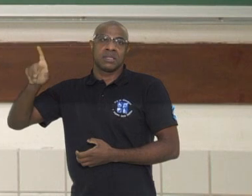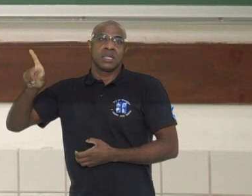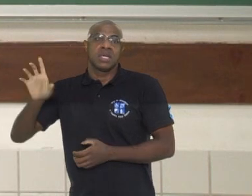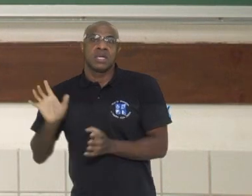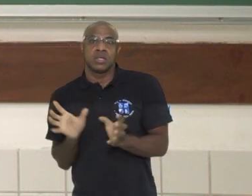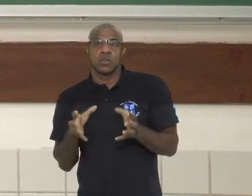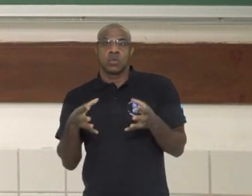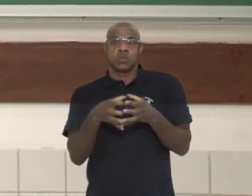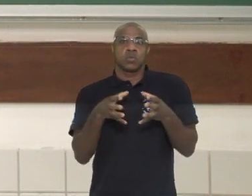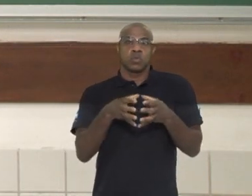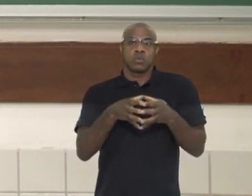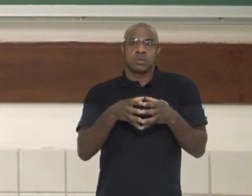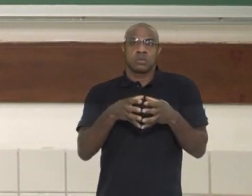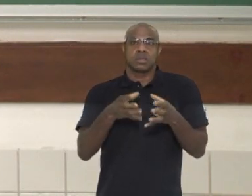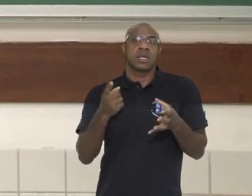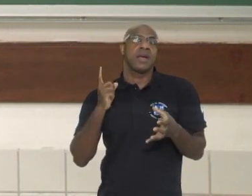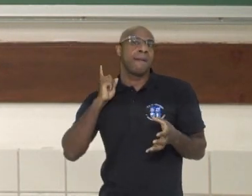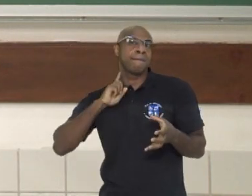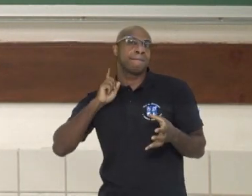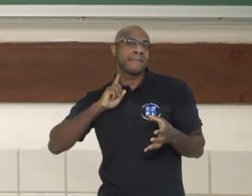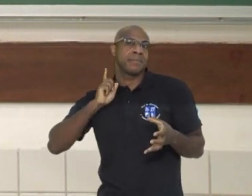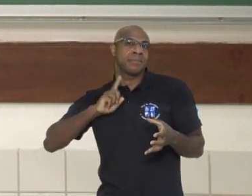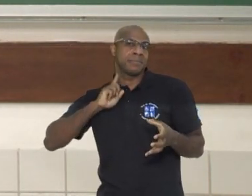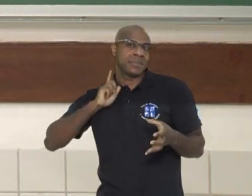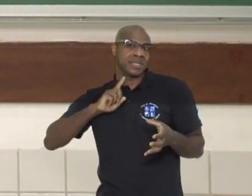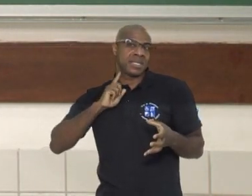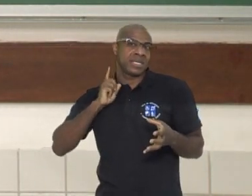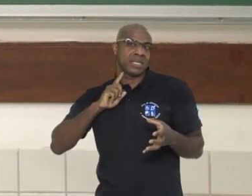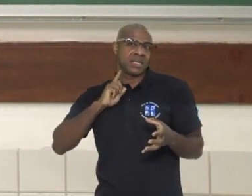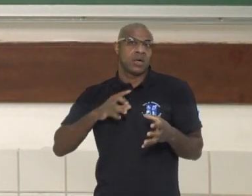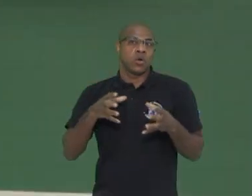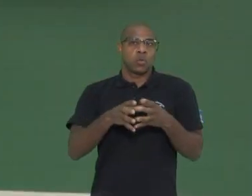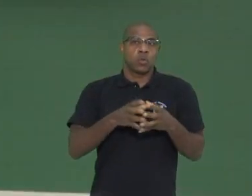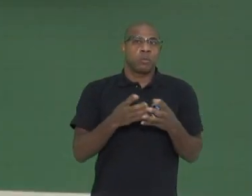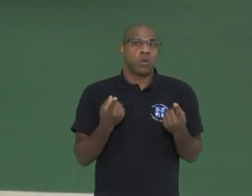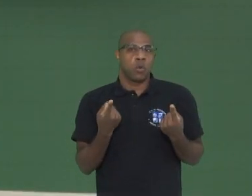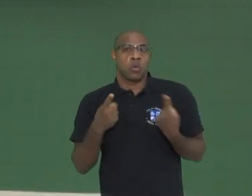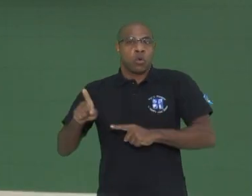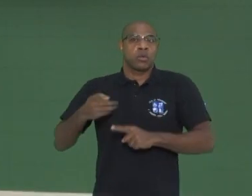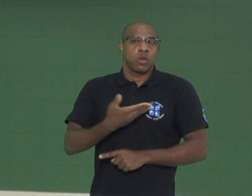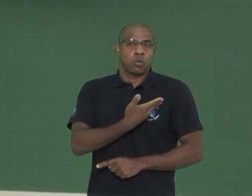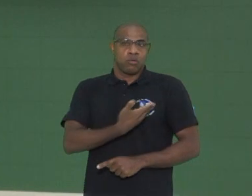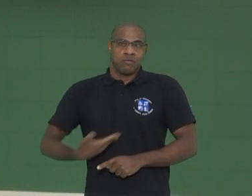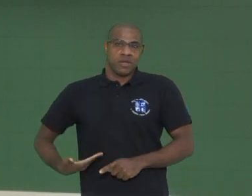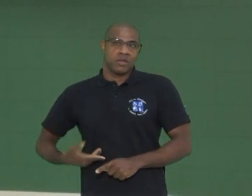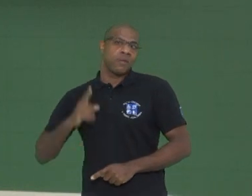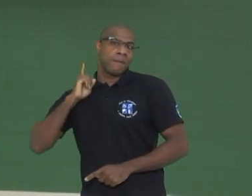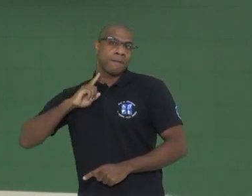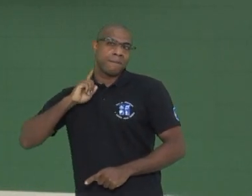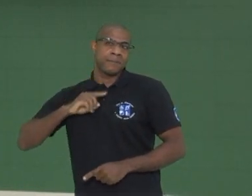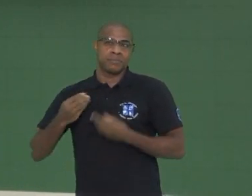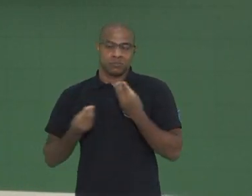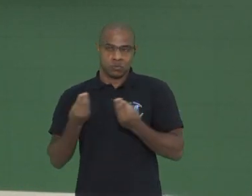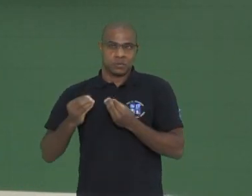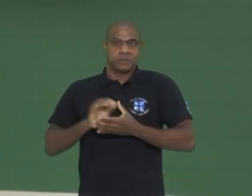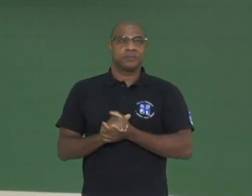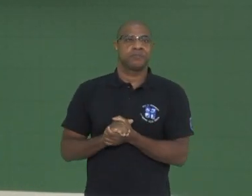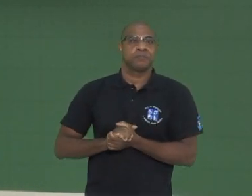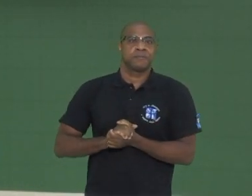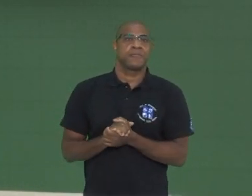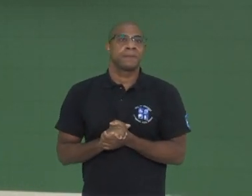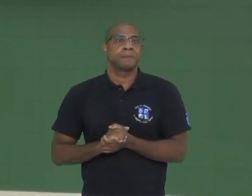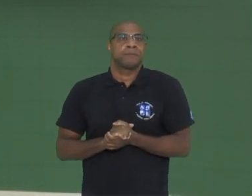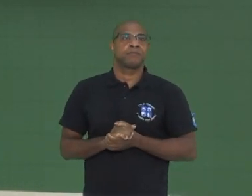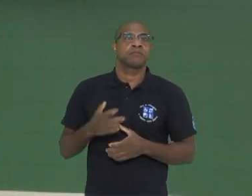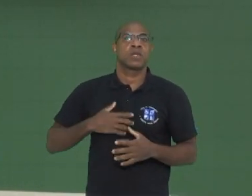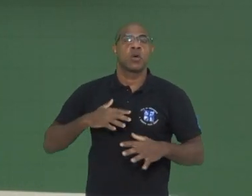de Tiradentes, tá? E aqui, só relembrando, conjuração, conjura, é um movimento de pessoas